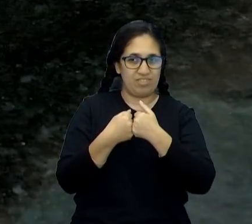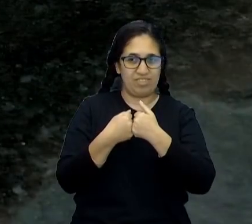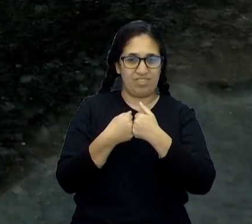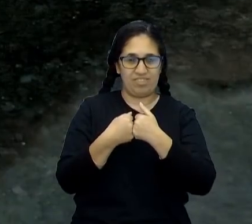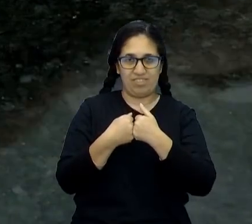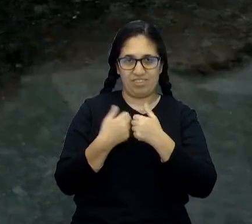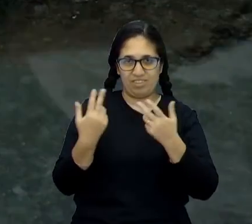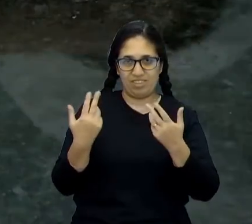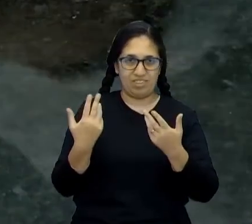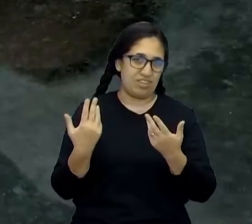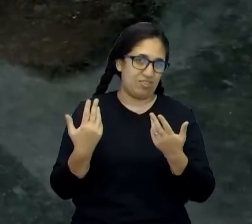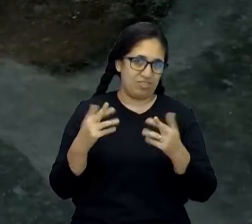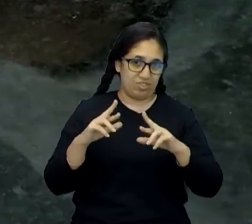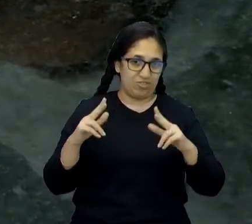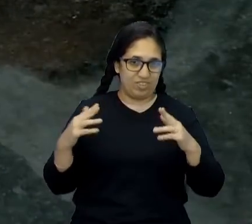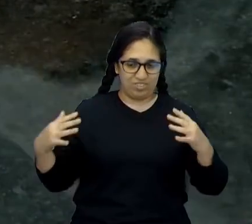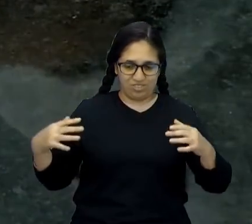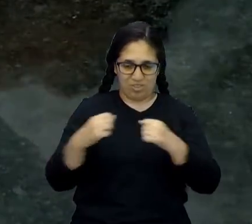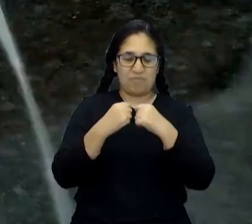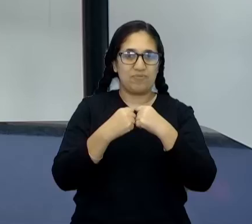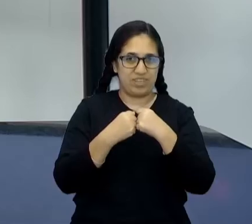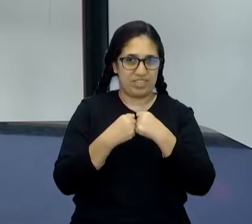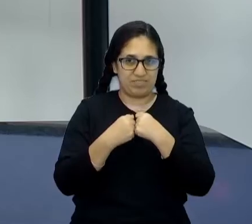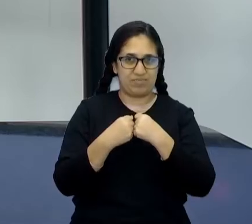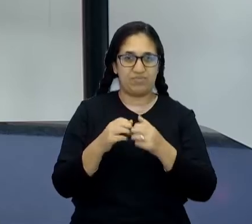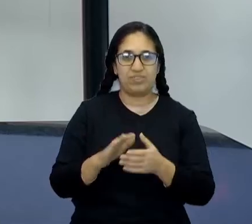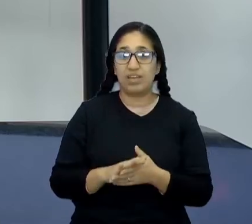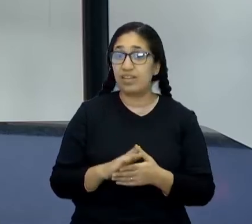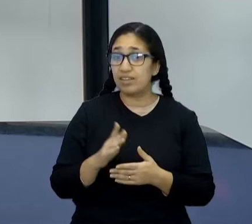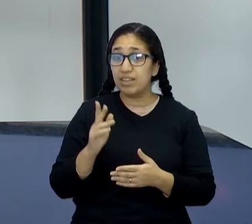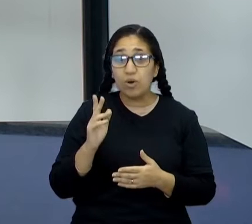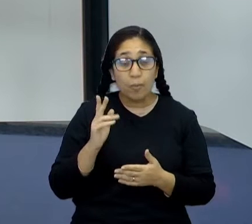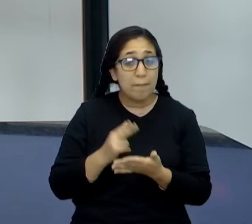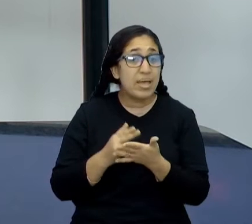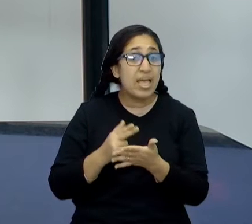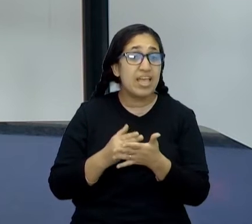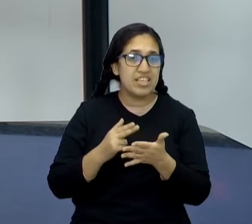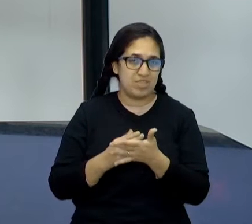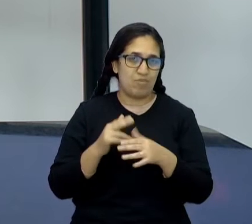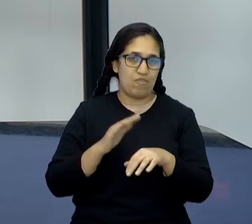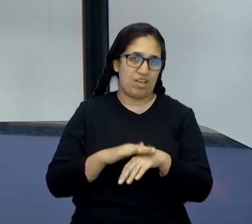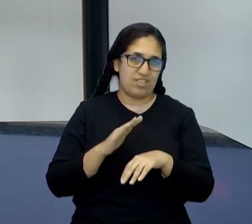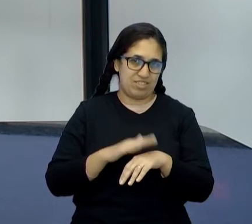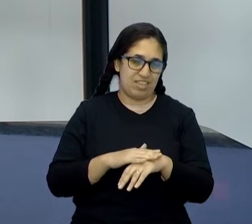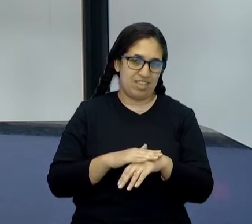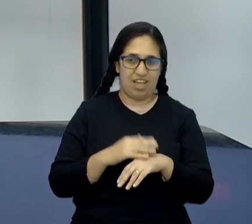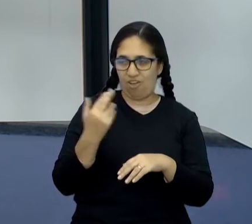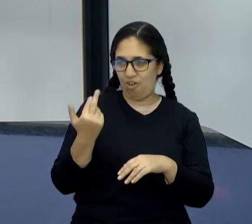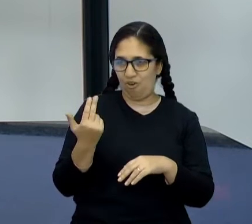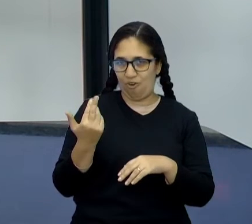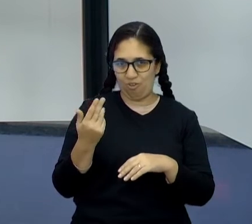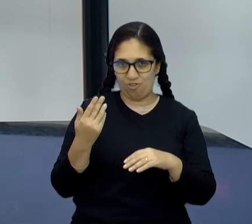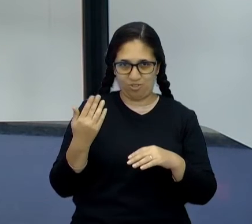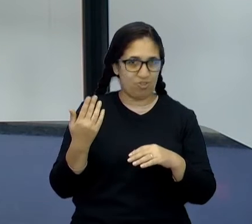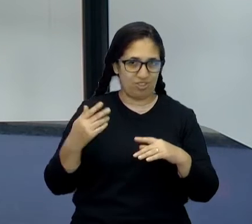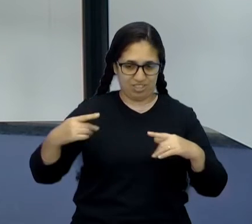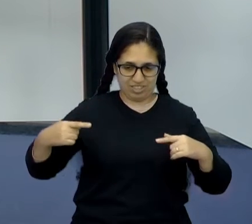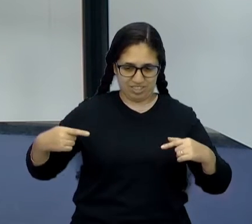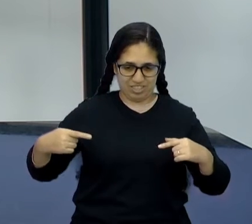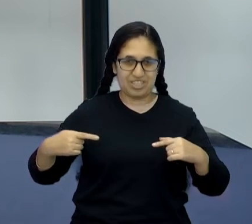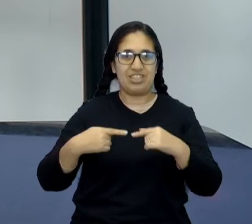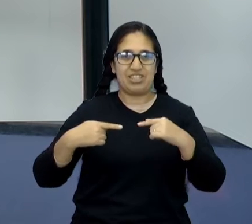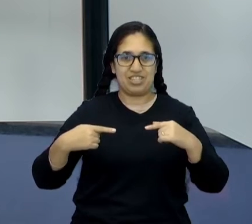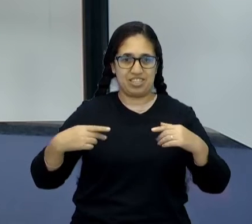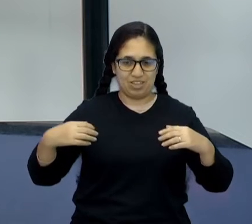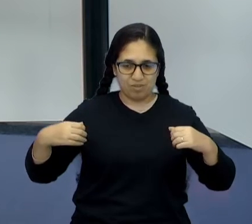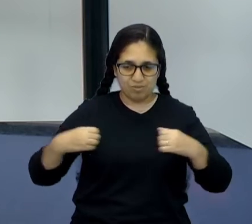Porque quando se atraem, eles querem ficar juntos, tá bom? Eu vou fazer o mesmo experimento, só que agora os 2 ímãs são